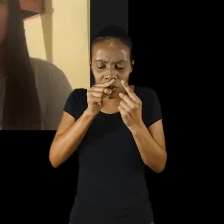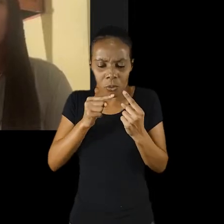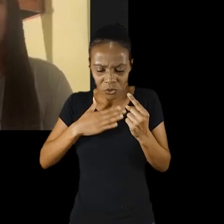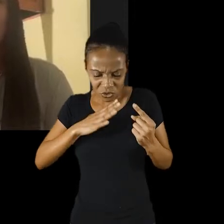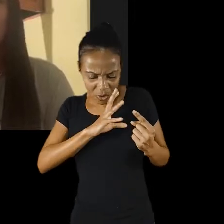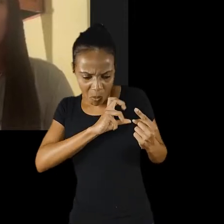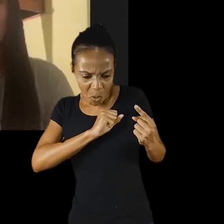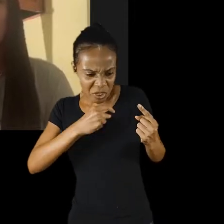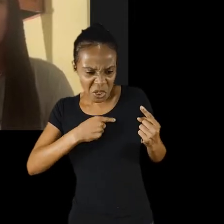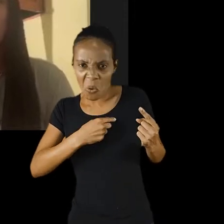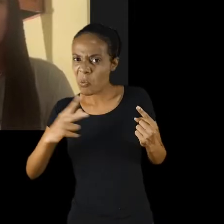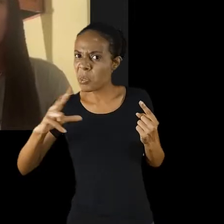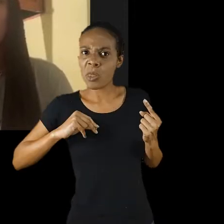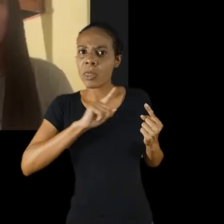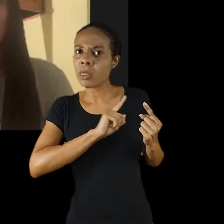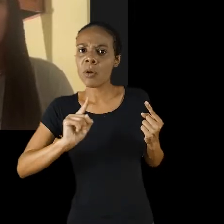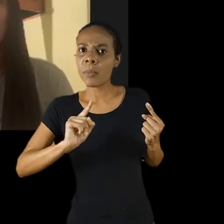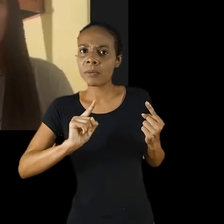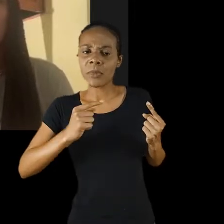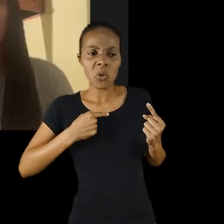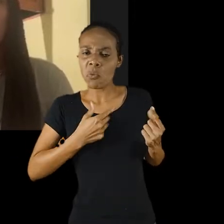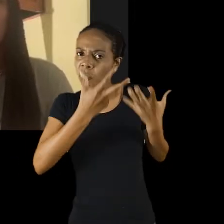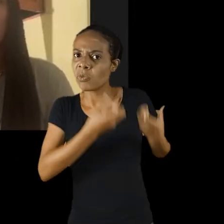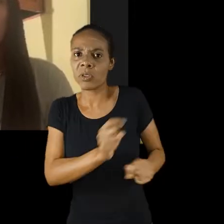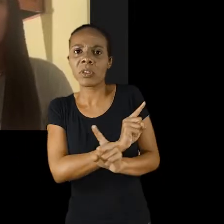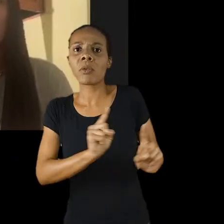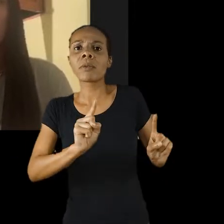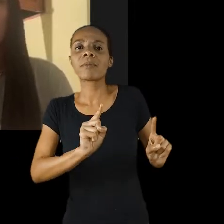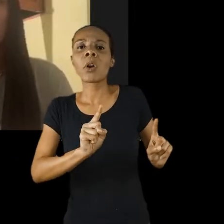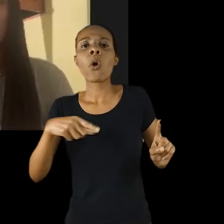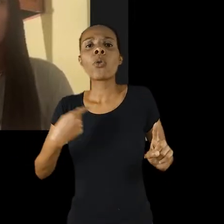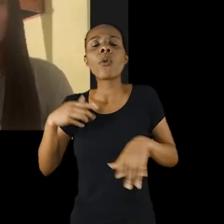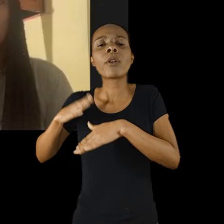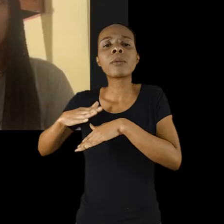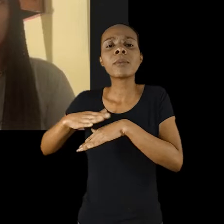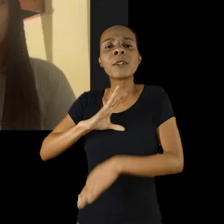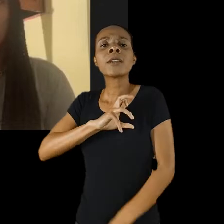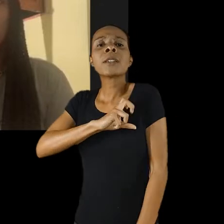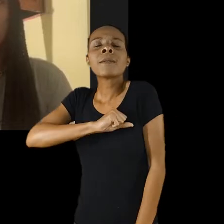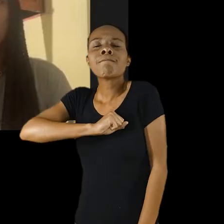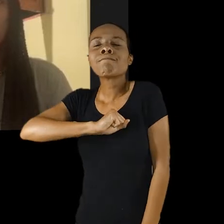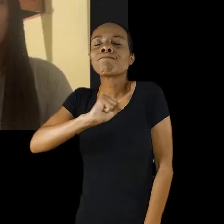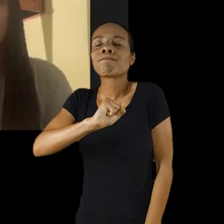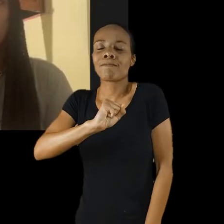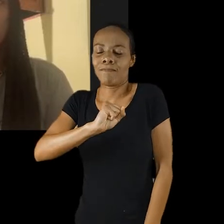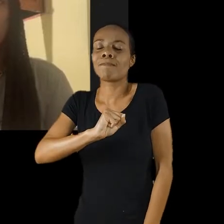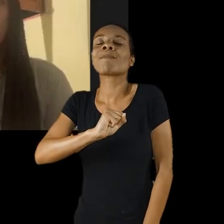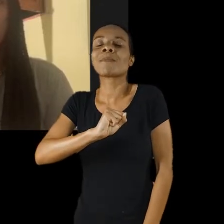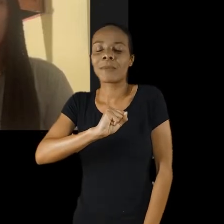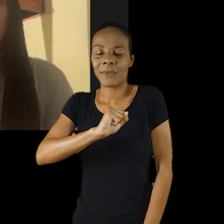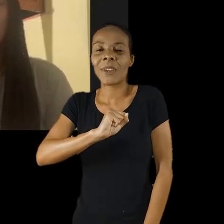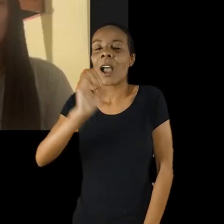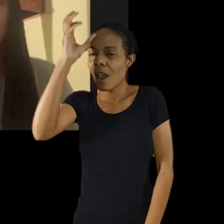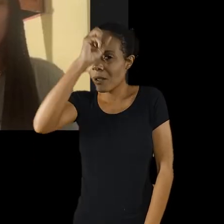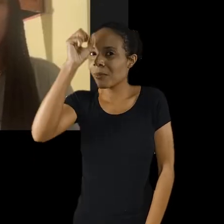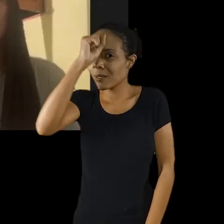mais. A gente não só aprender a se amar, mas aprender a ser amado de verdade. Aprender a ser amado é muito,